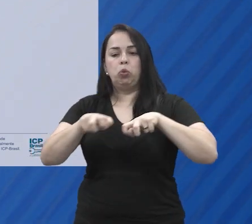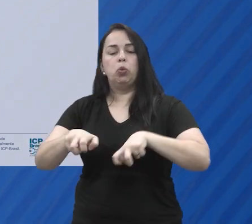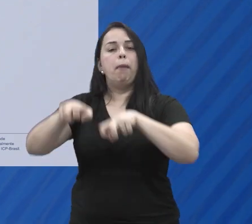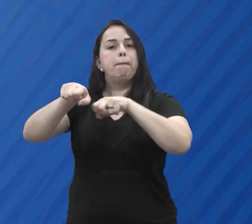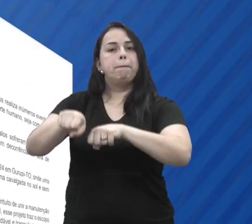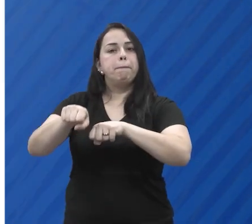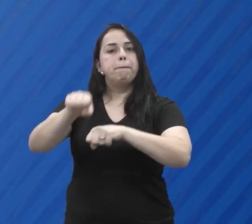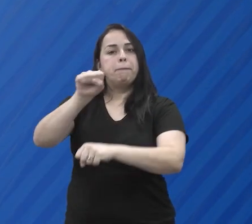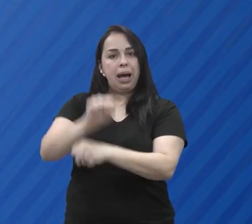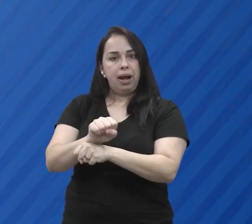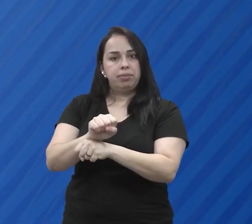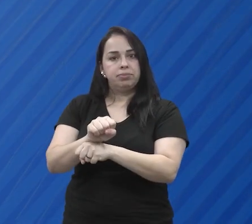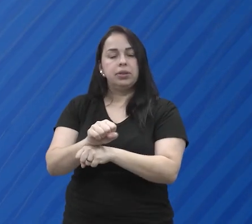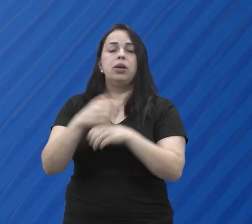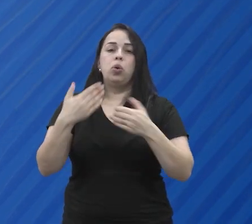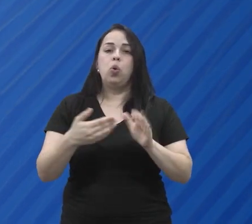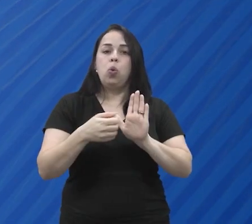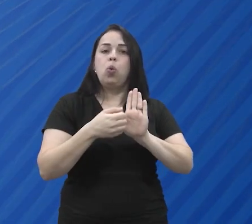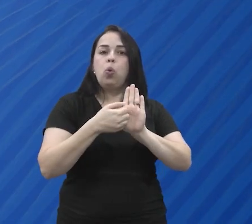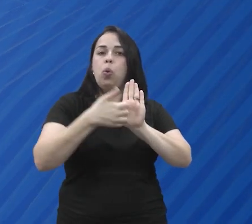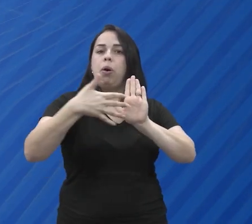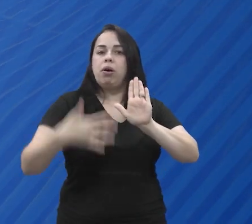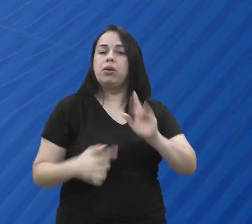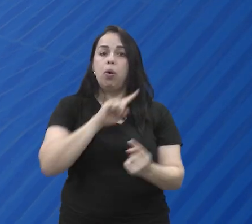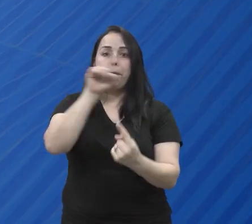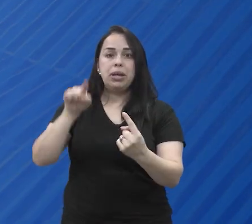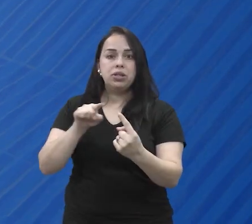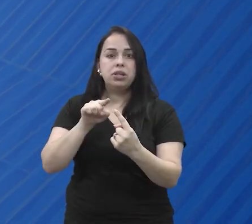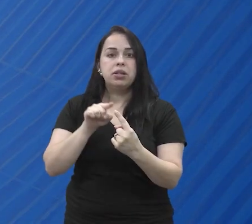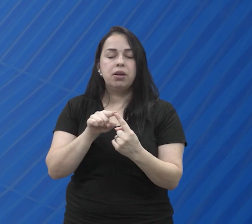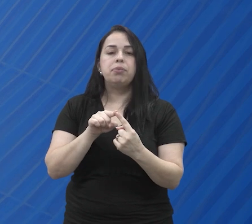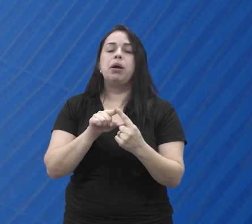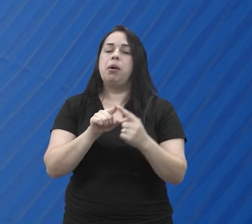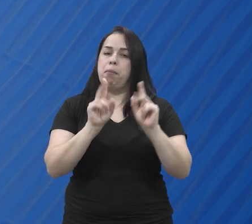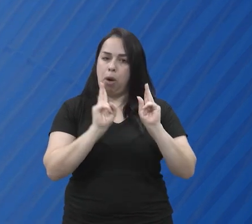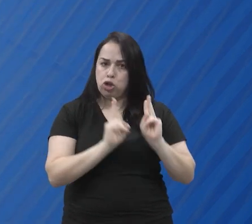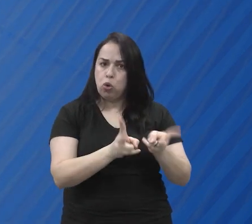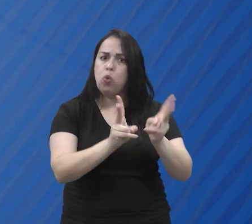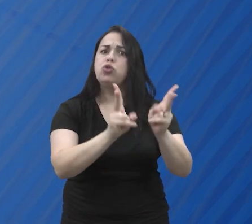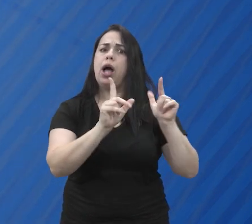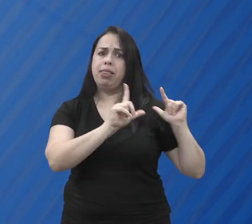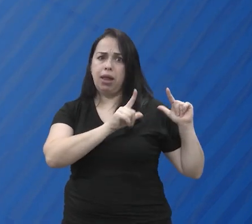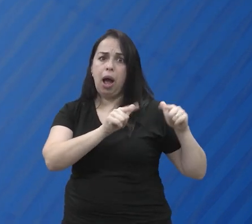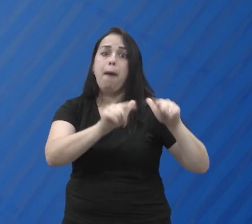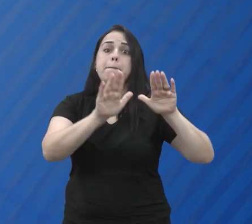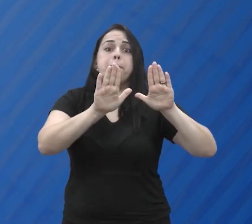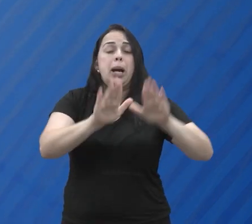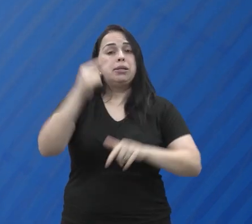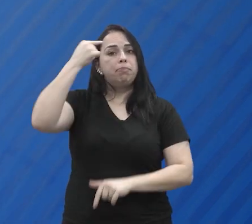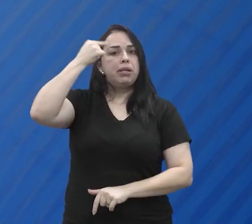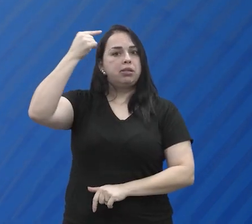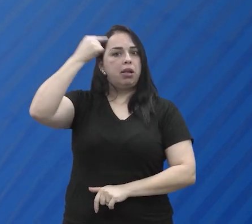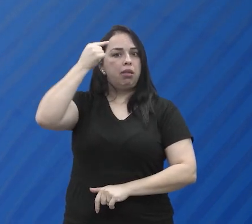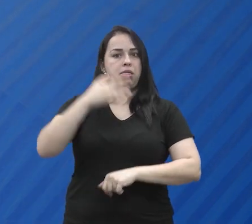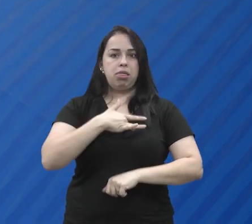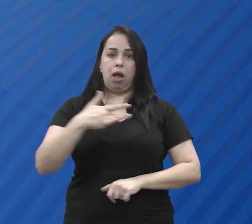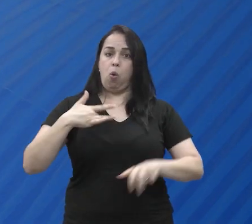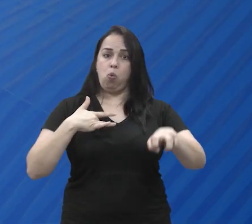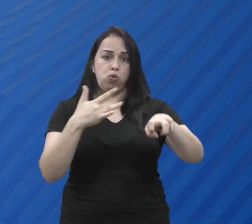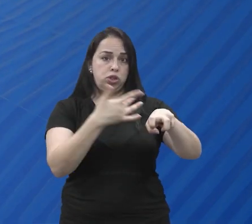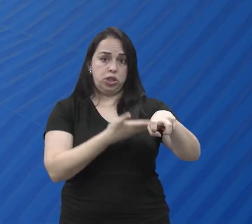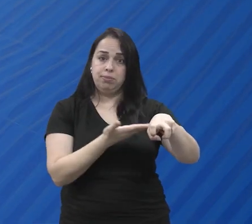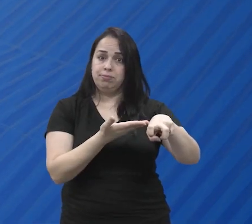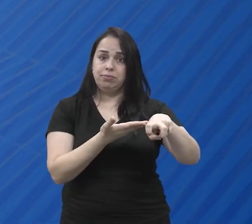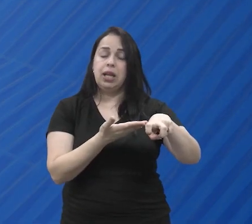as paradas. Na justificativa, o vereador destaca que o objetivo é conciliar a preservação da tradição local com a garantia do